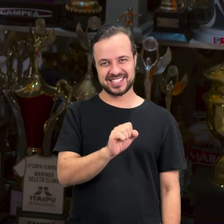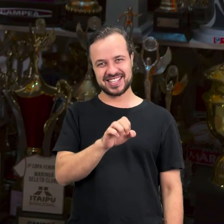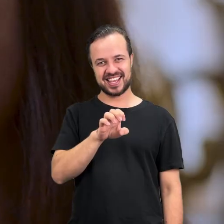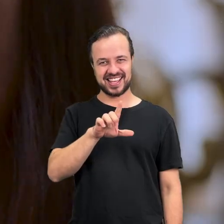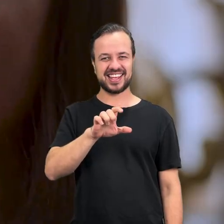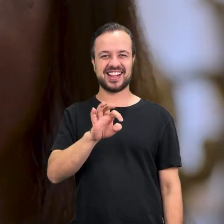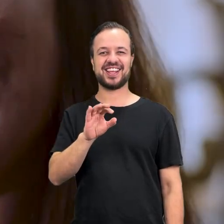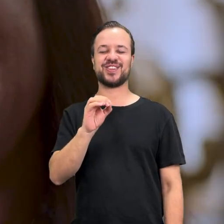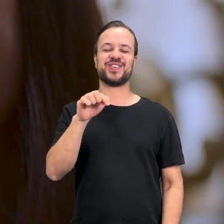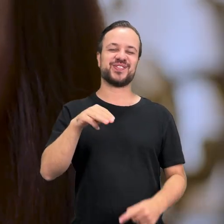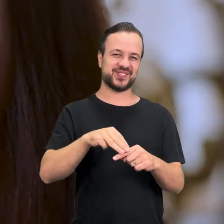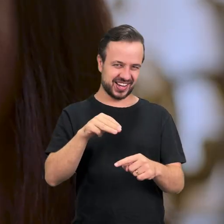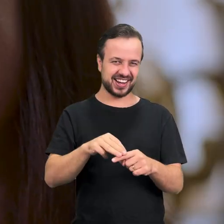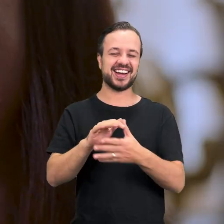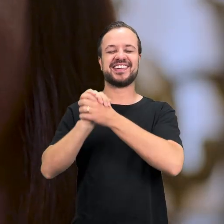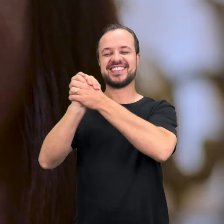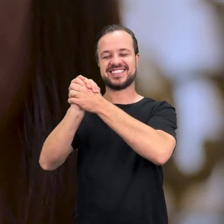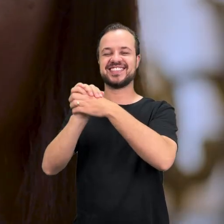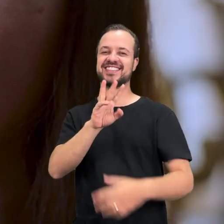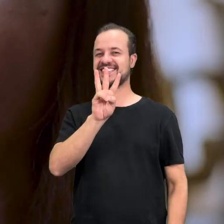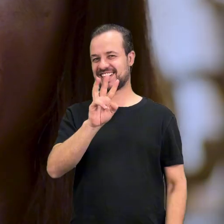Seleto campeã e sim que